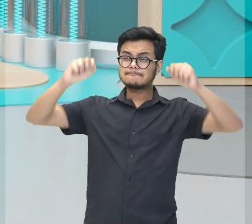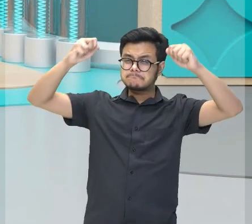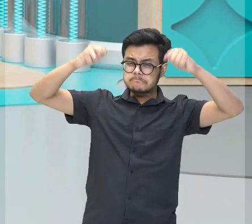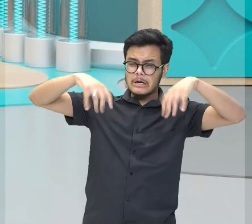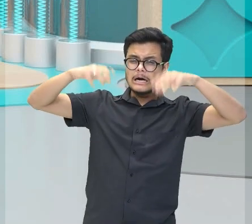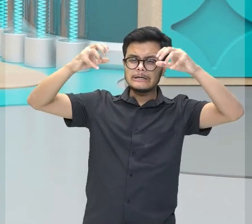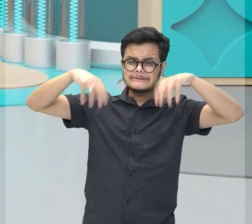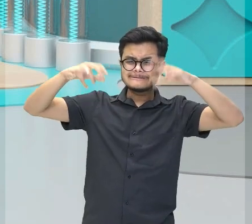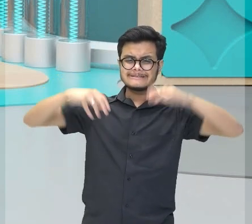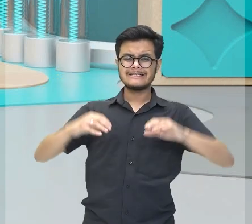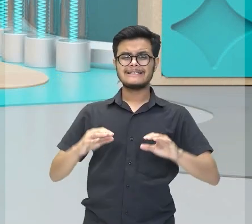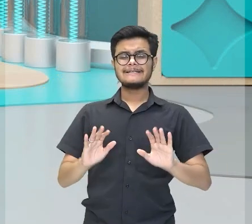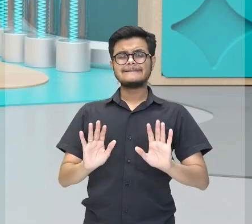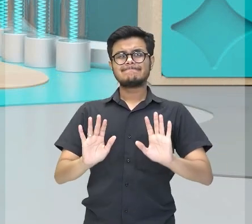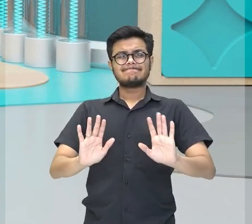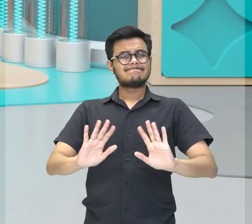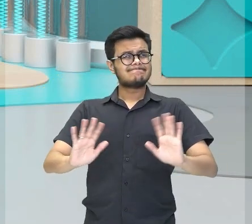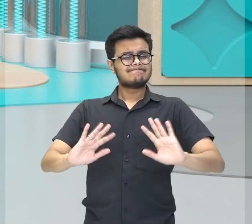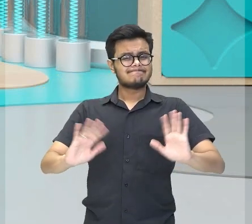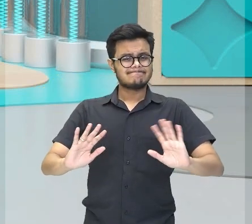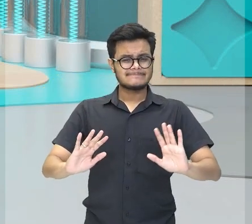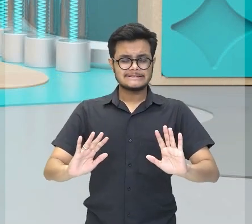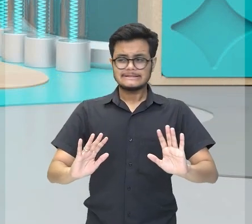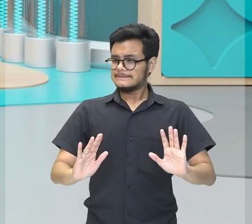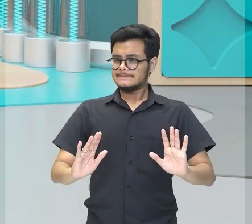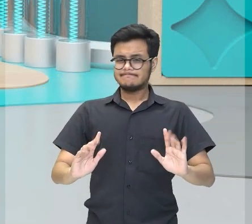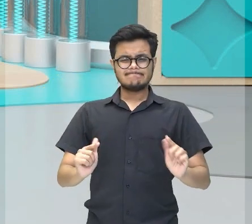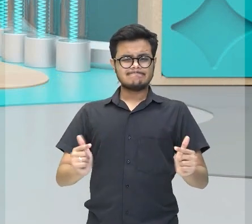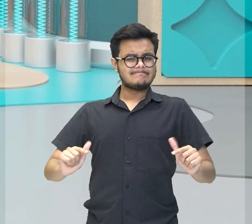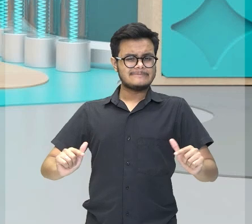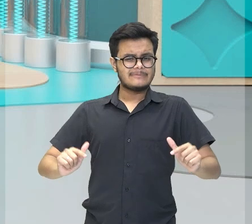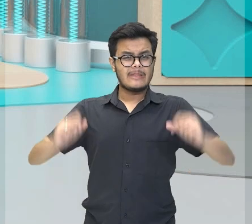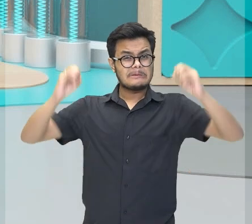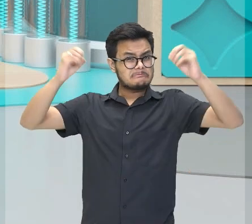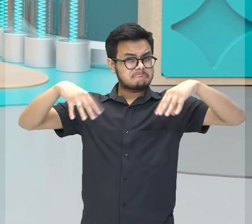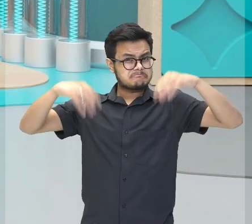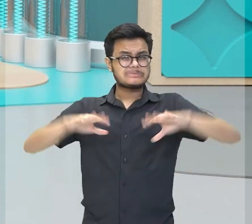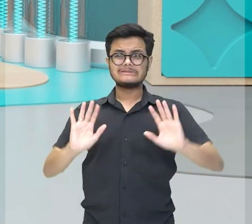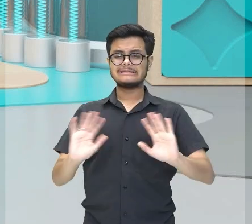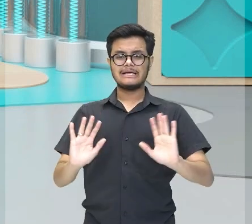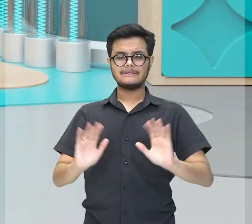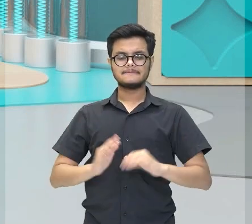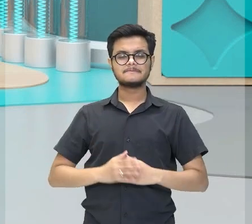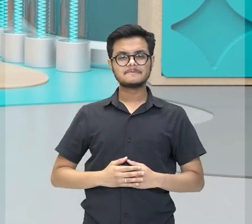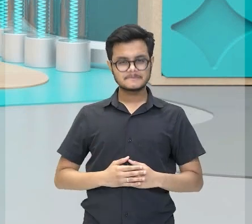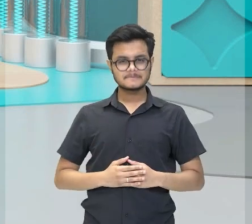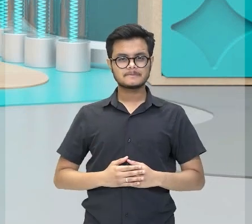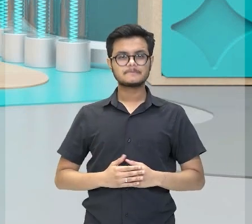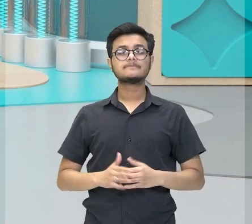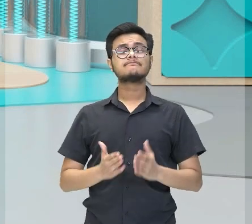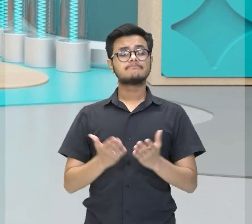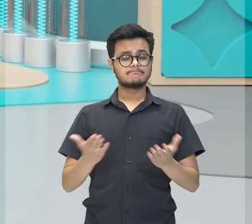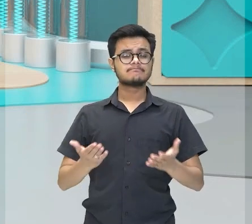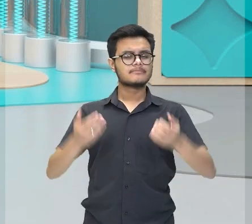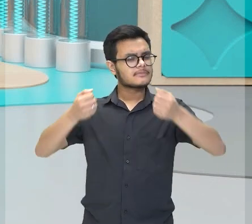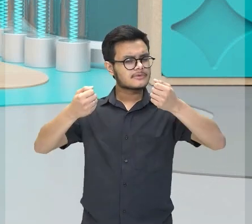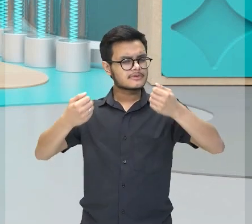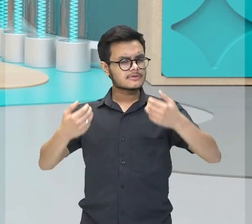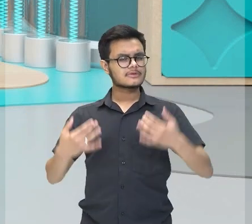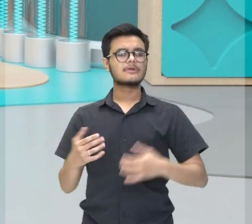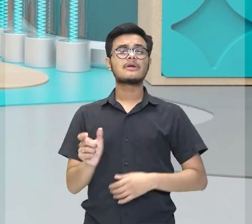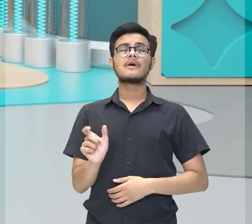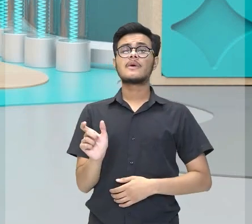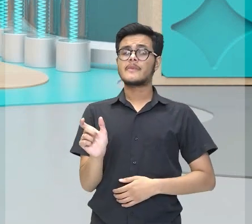aspas, choveu abaixo do esperado. E aqui, continuando, notícias que comentam a respeito da